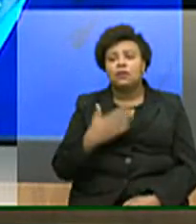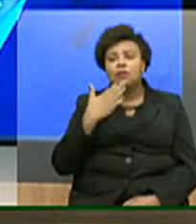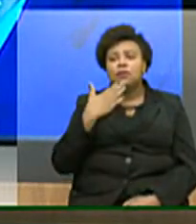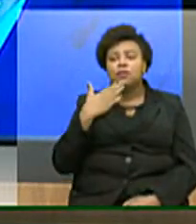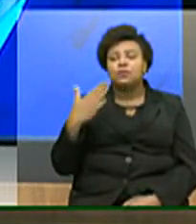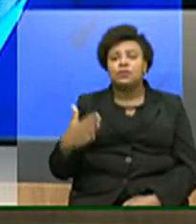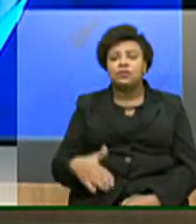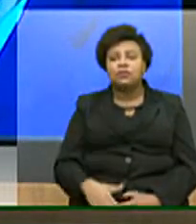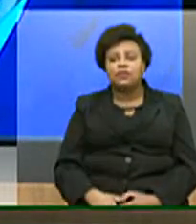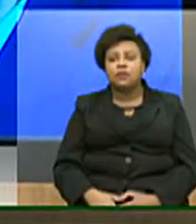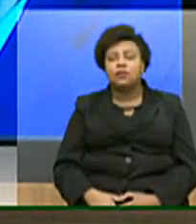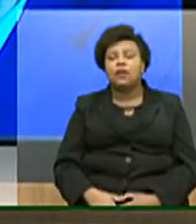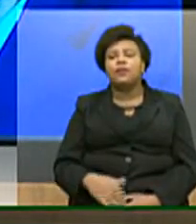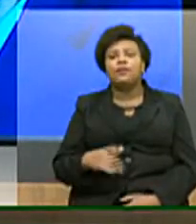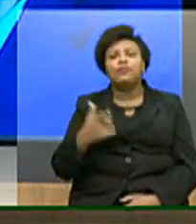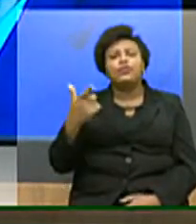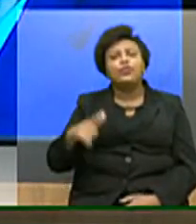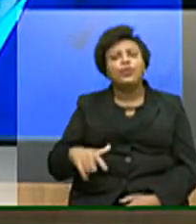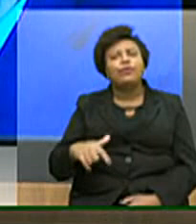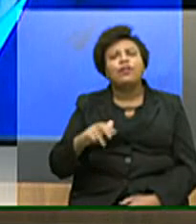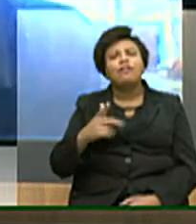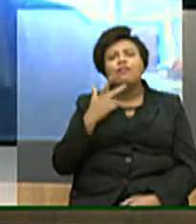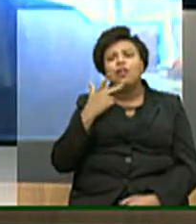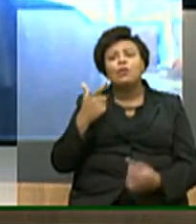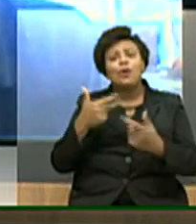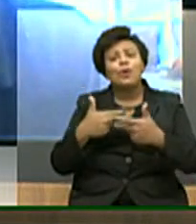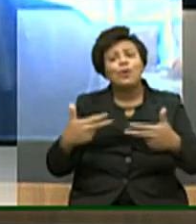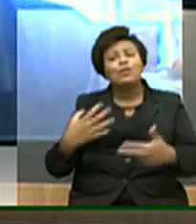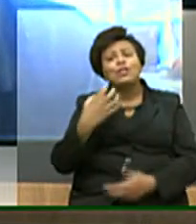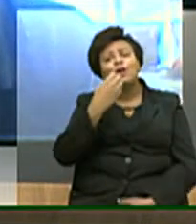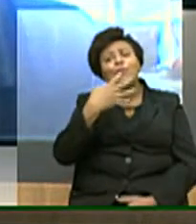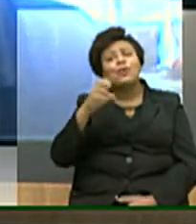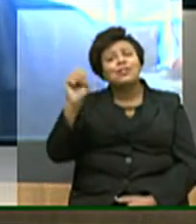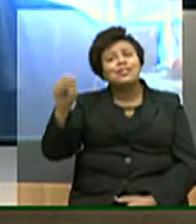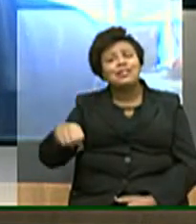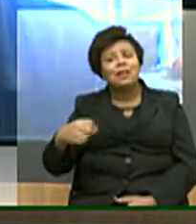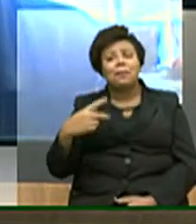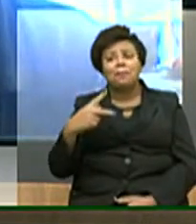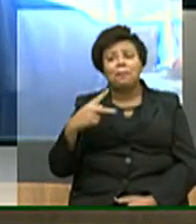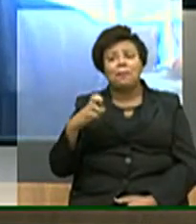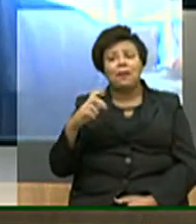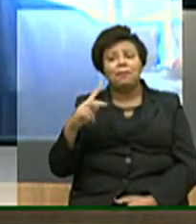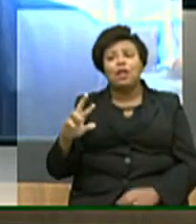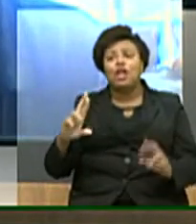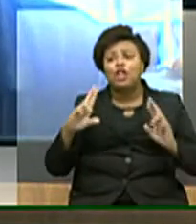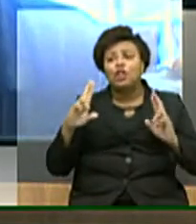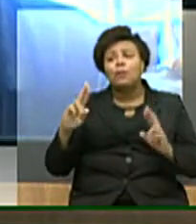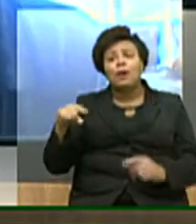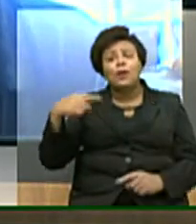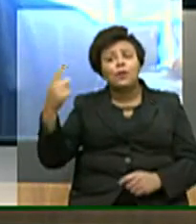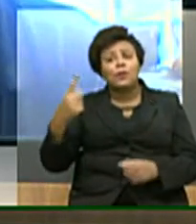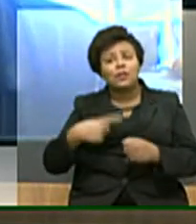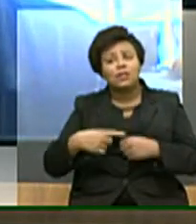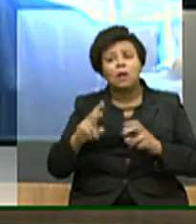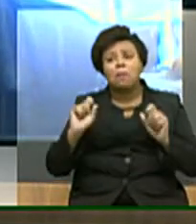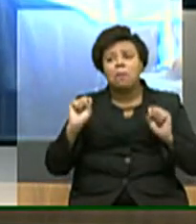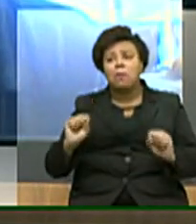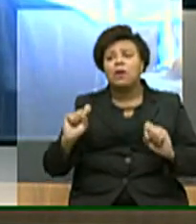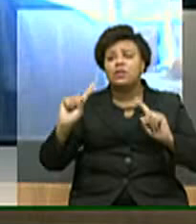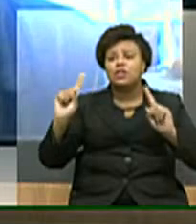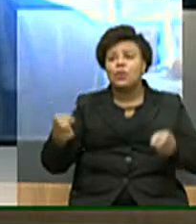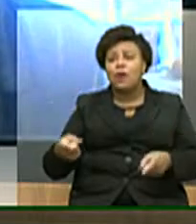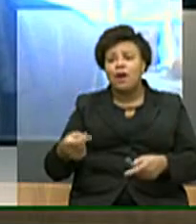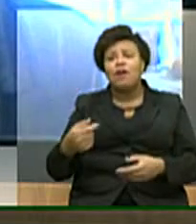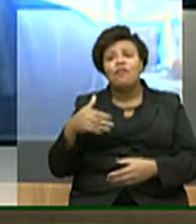Favorável, presidente, e reiterando, presidente, é uma coisa muito boa, sim, deputado Pepe. Tomara que outro município pudesse fazer o mesmo que o Pepe está